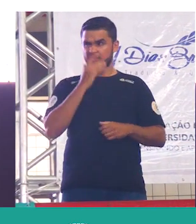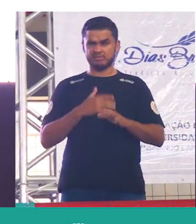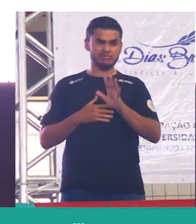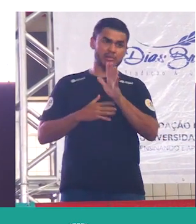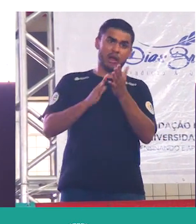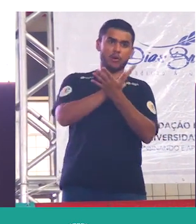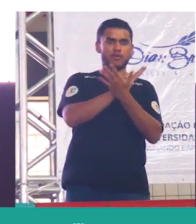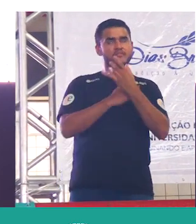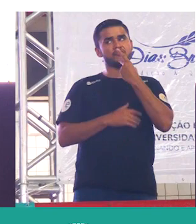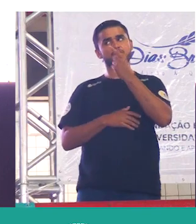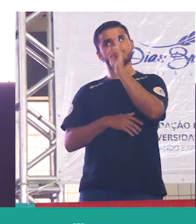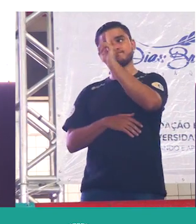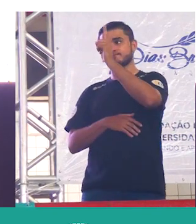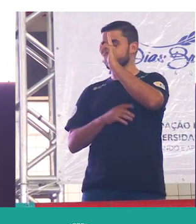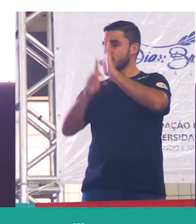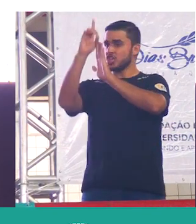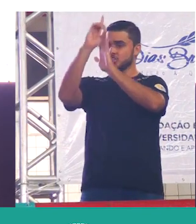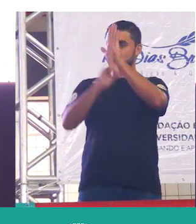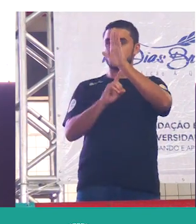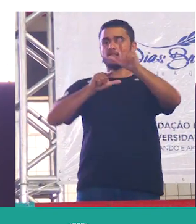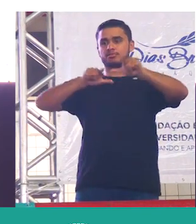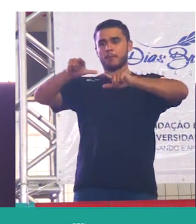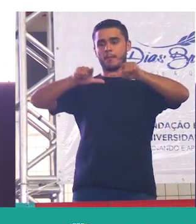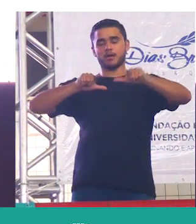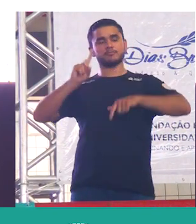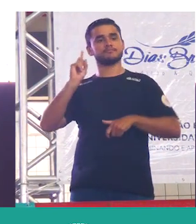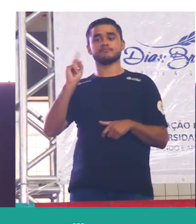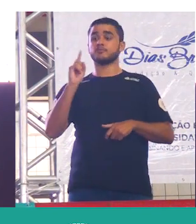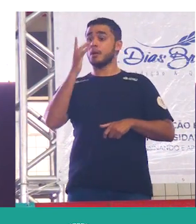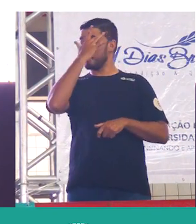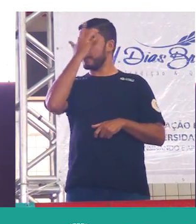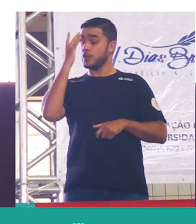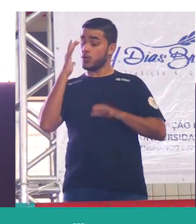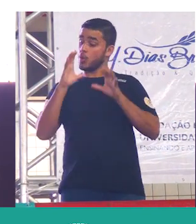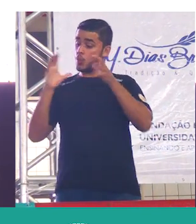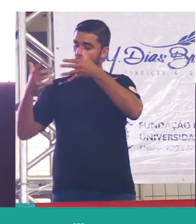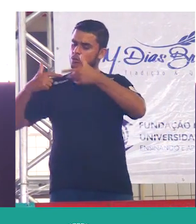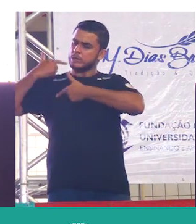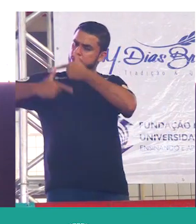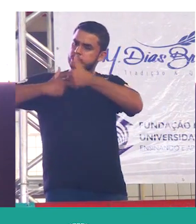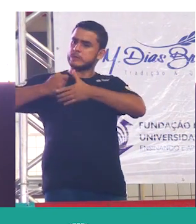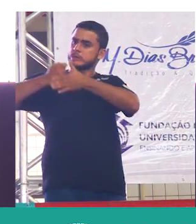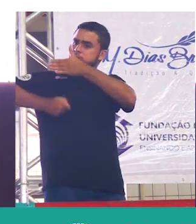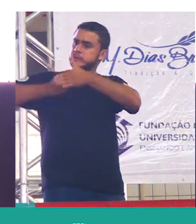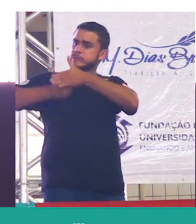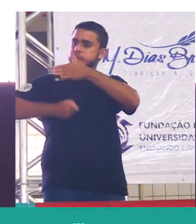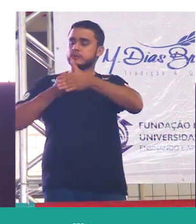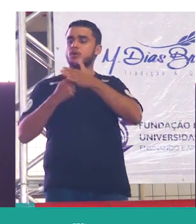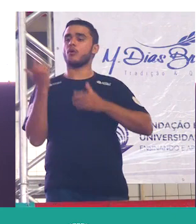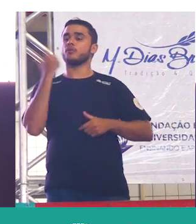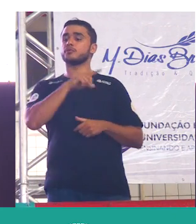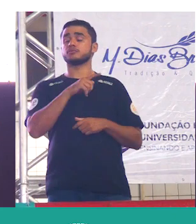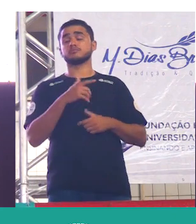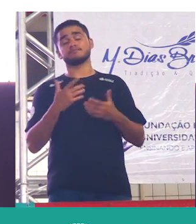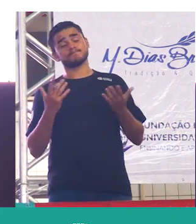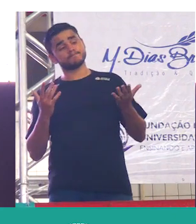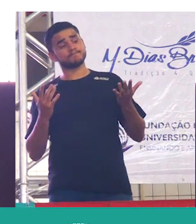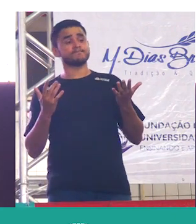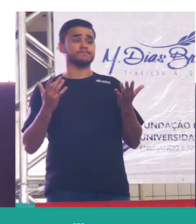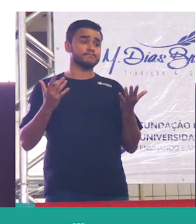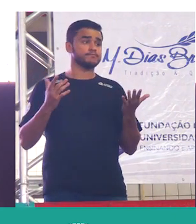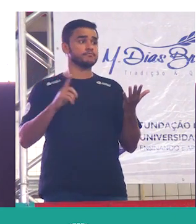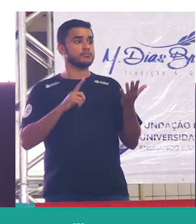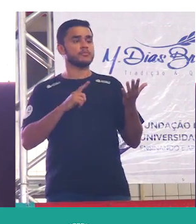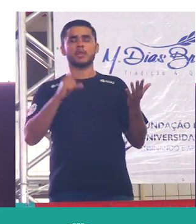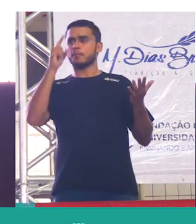que deu esses direitos, que foi a classe trabalhadora que lutando conquistou. Mas existia